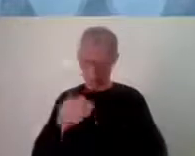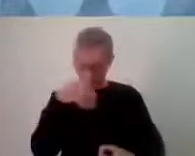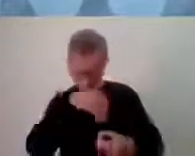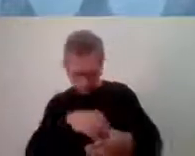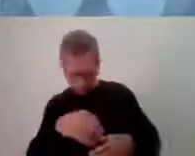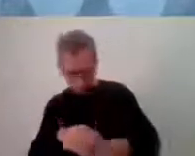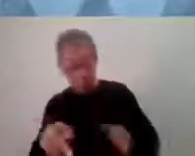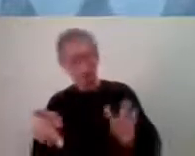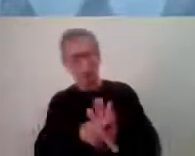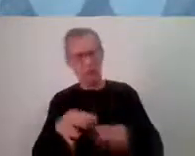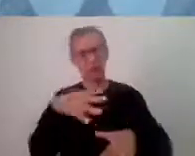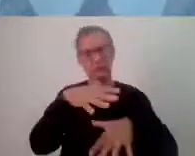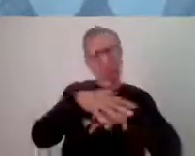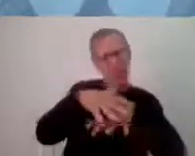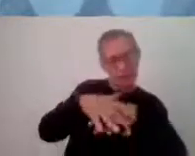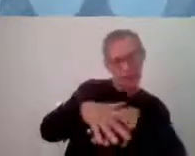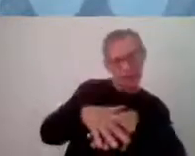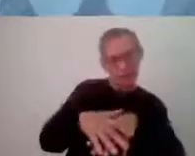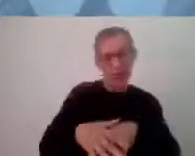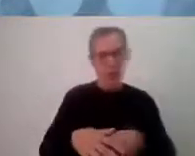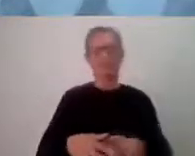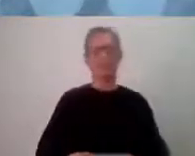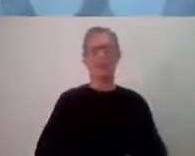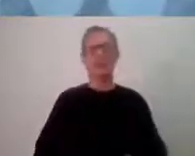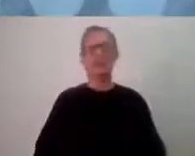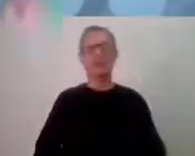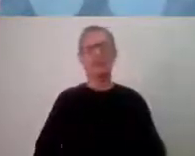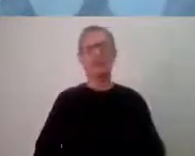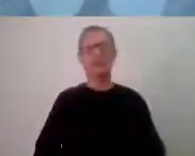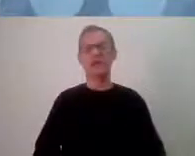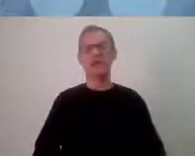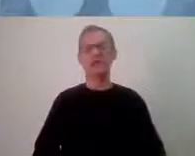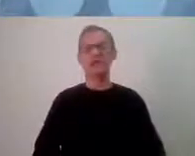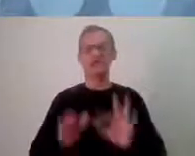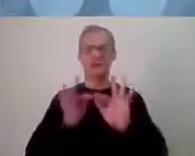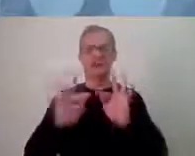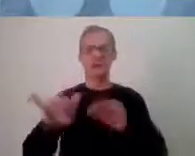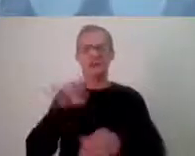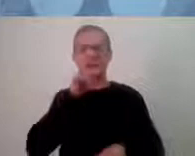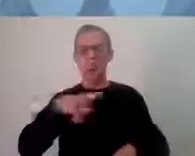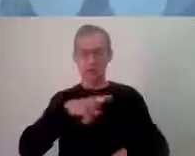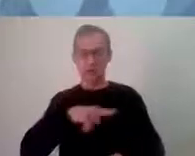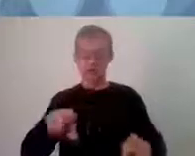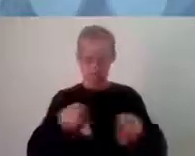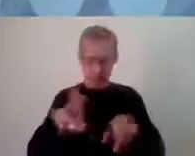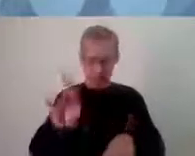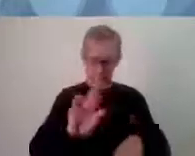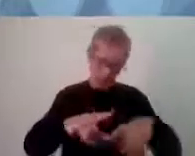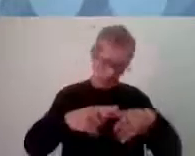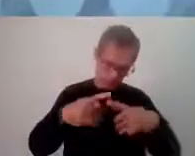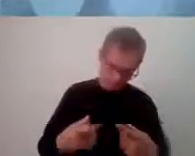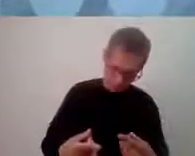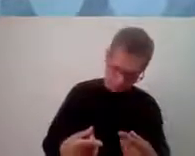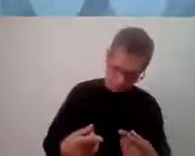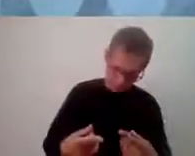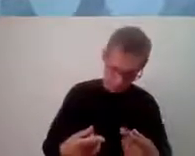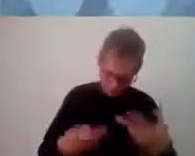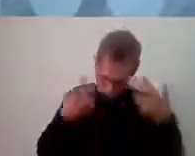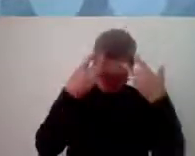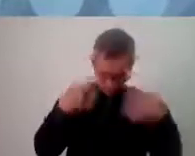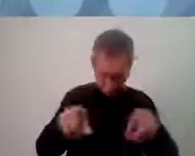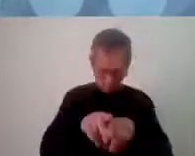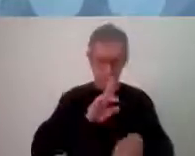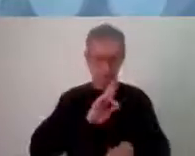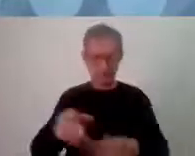da própria matemática, na física, por exemplo, a gente também tem algumas aplicações. E geralmente são